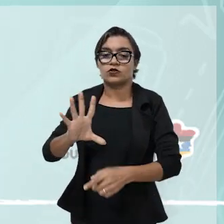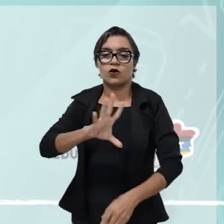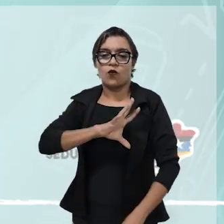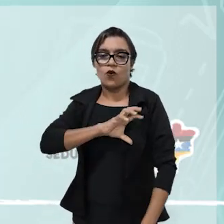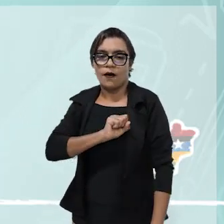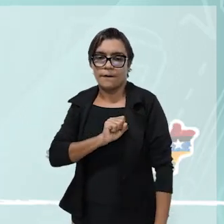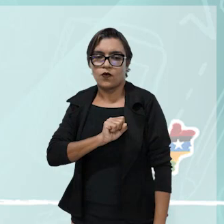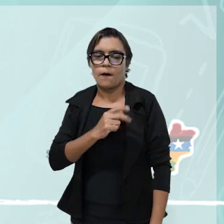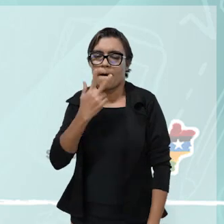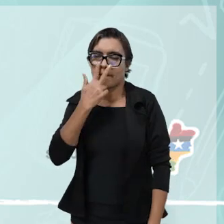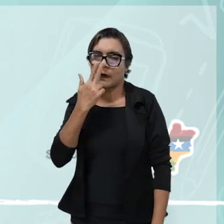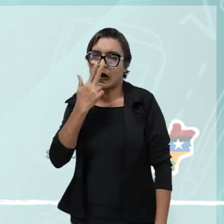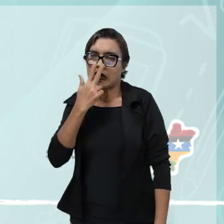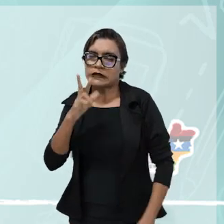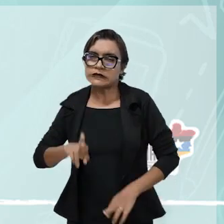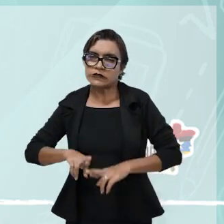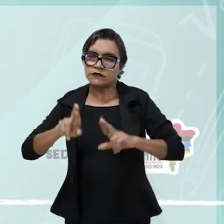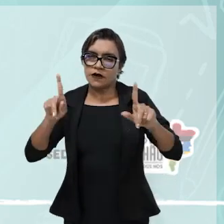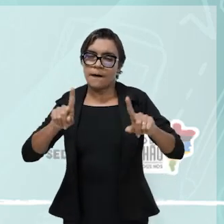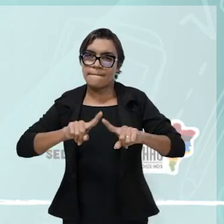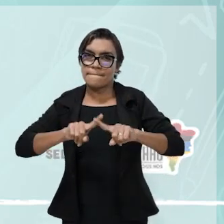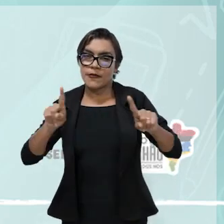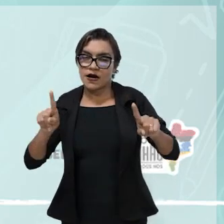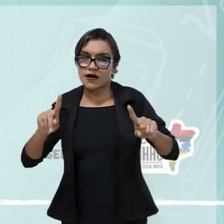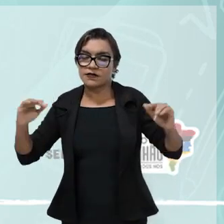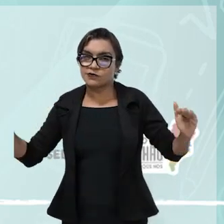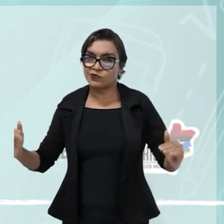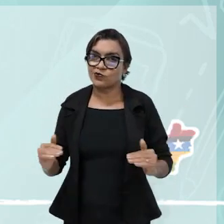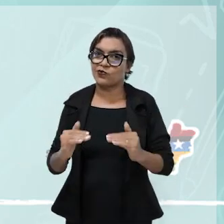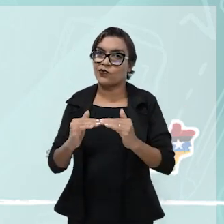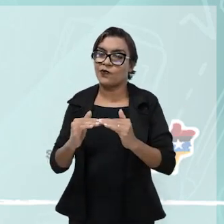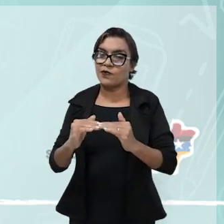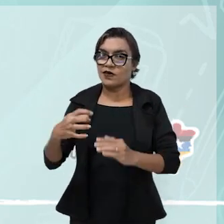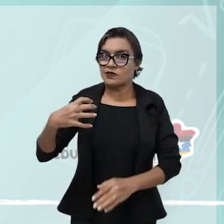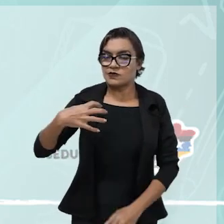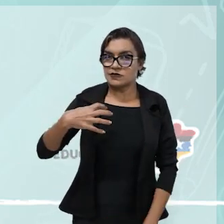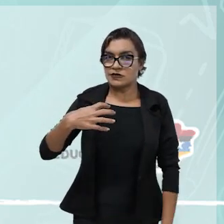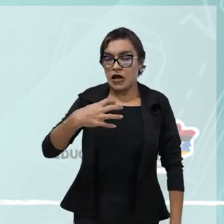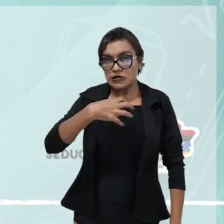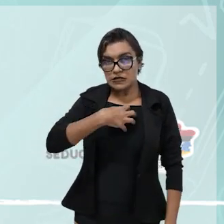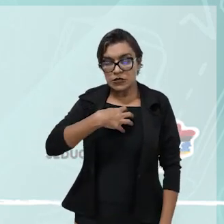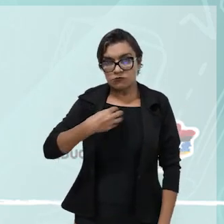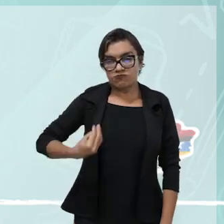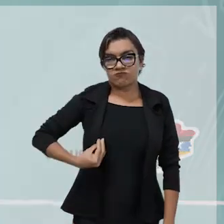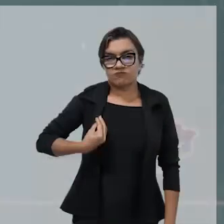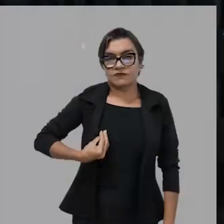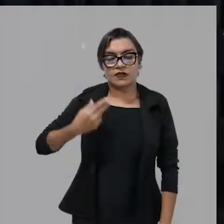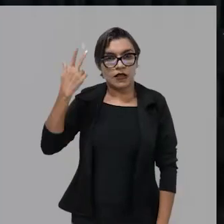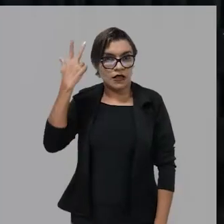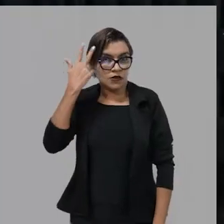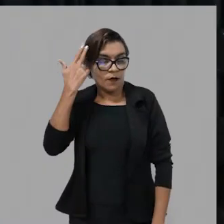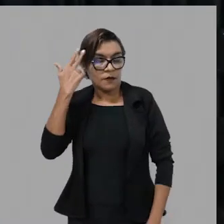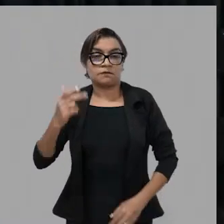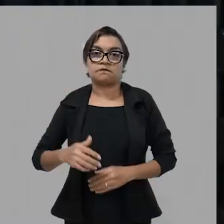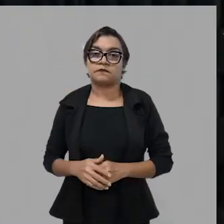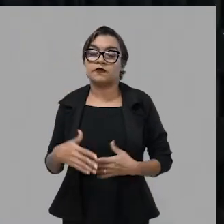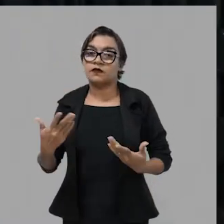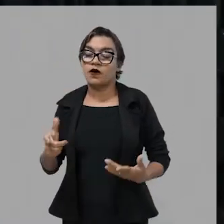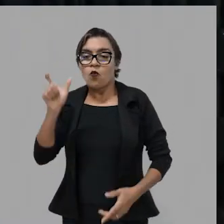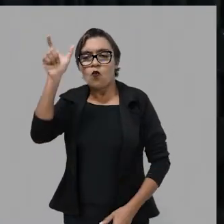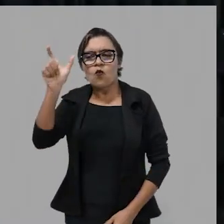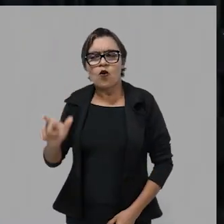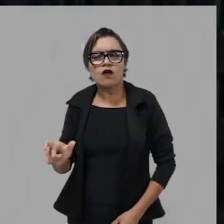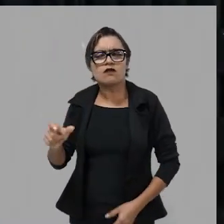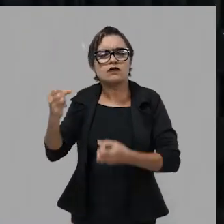parecem contraditórias, mas que são inerentes à própria natureza dos sentimentos amorosos. Camões trata o amor como algo muito complexo,